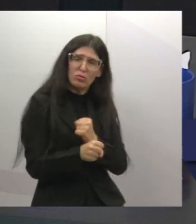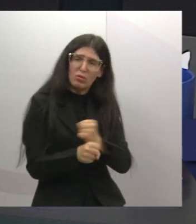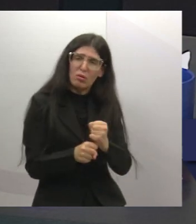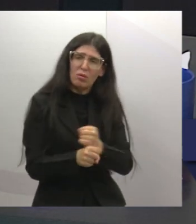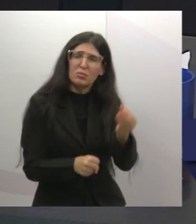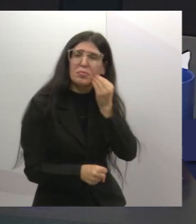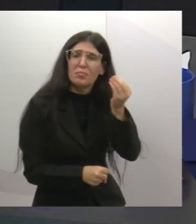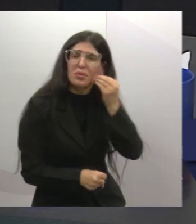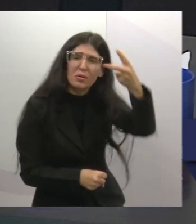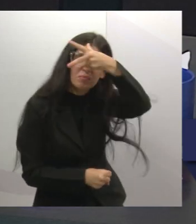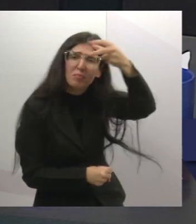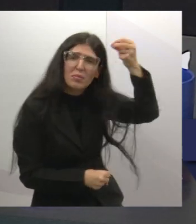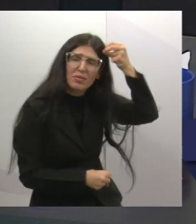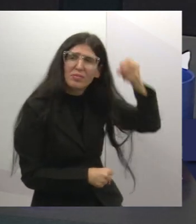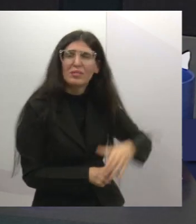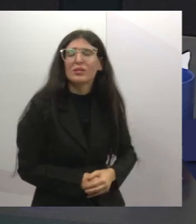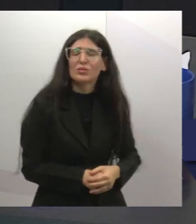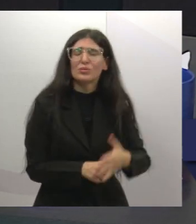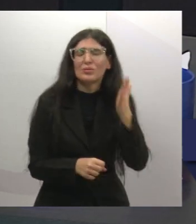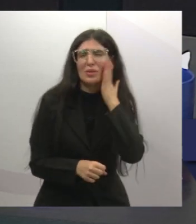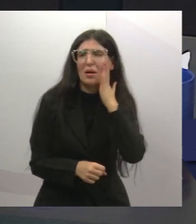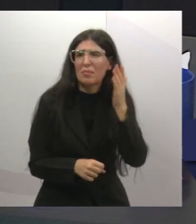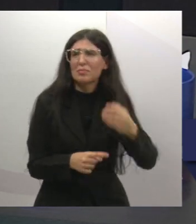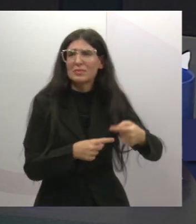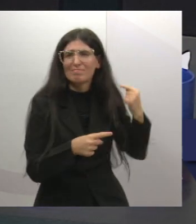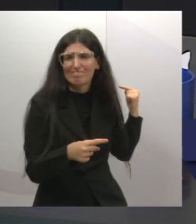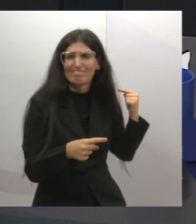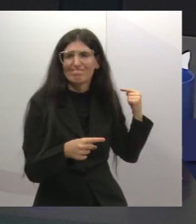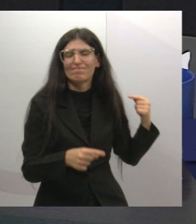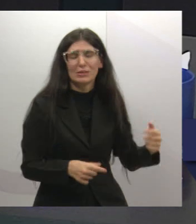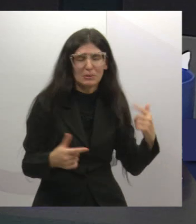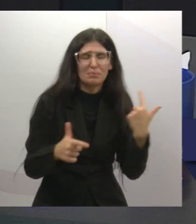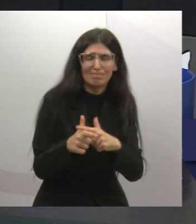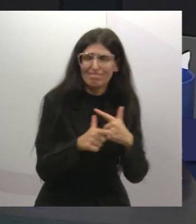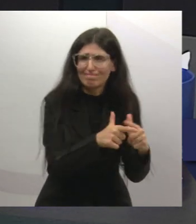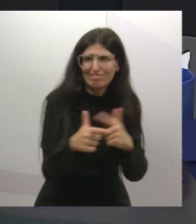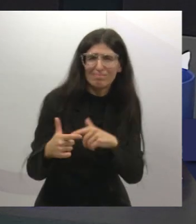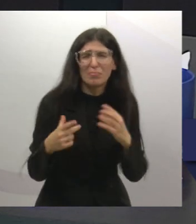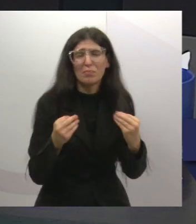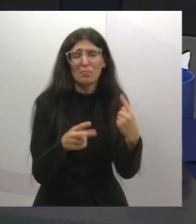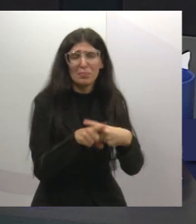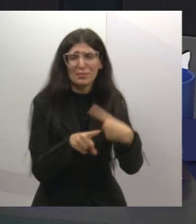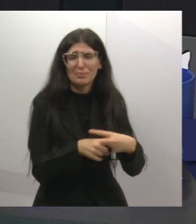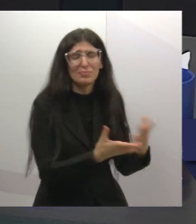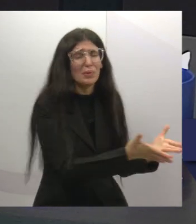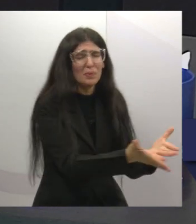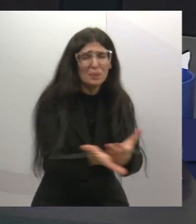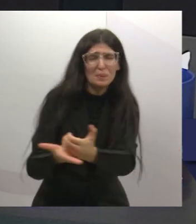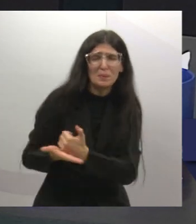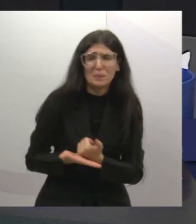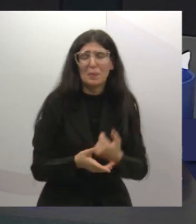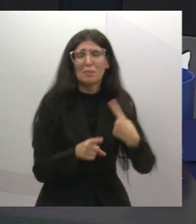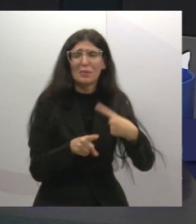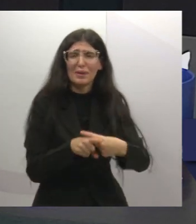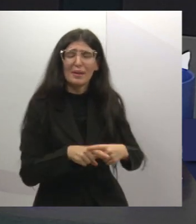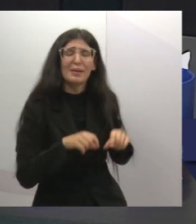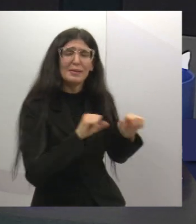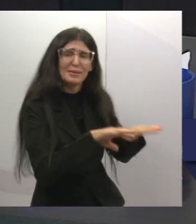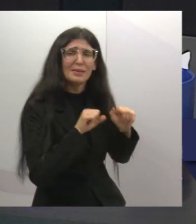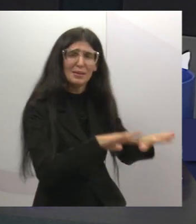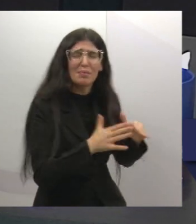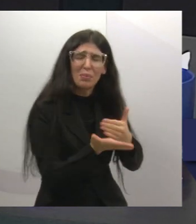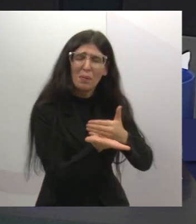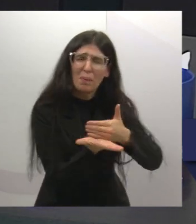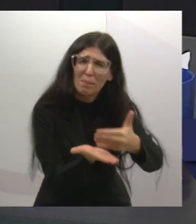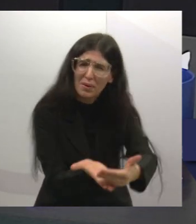nunca vi nenhum ano ser suave para o prefeito. Por conta que chega em setembro, começa a